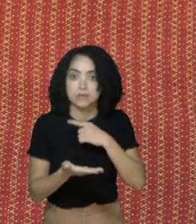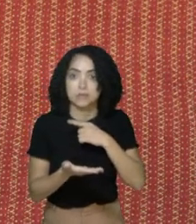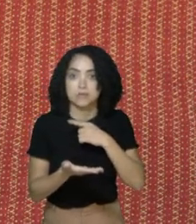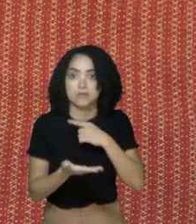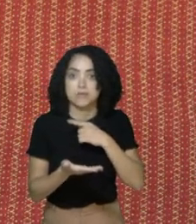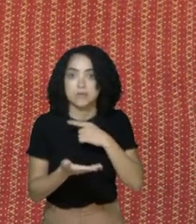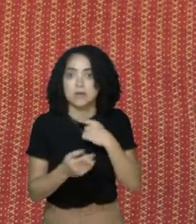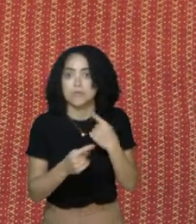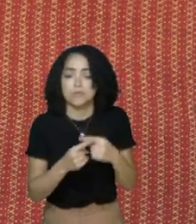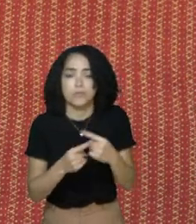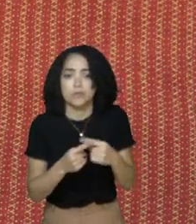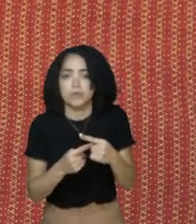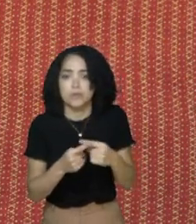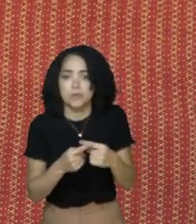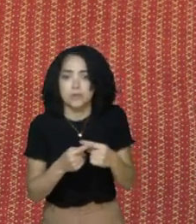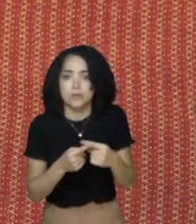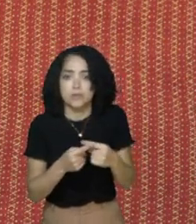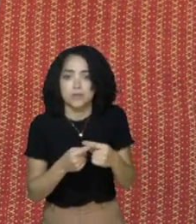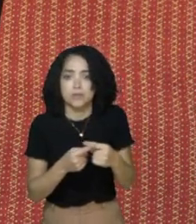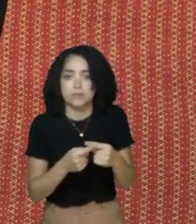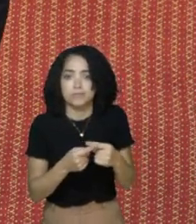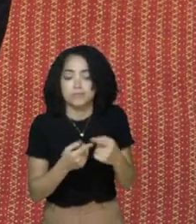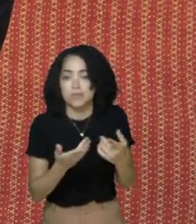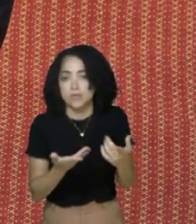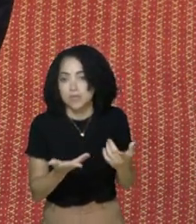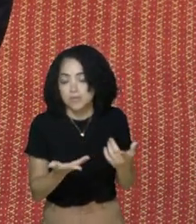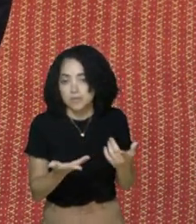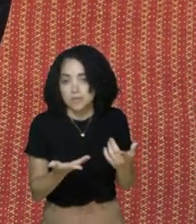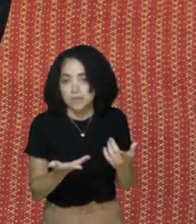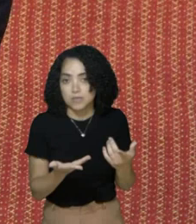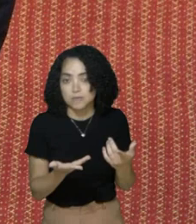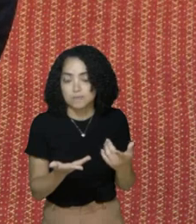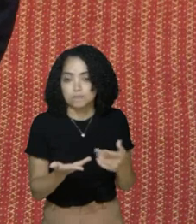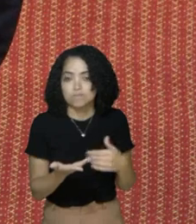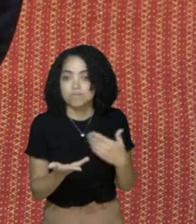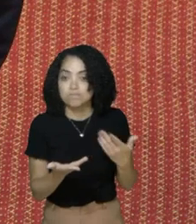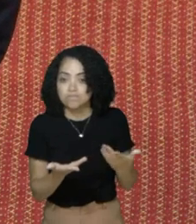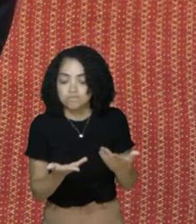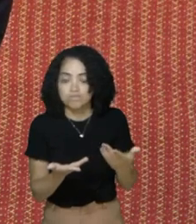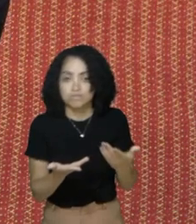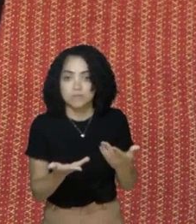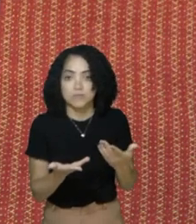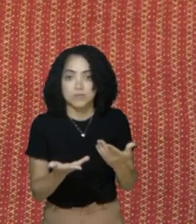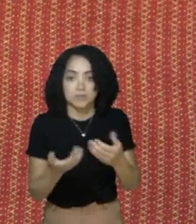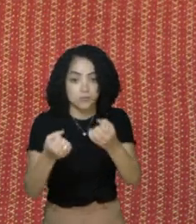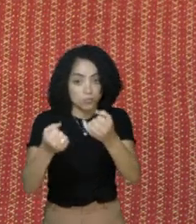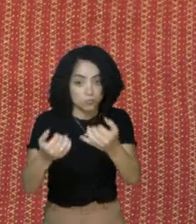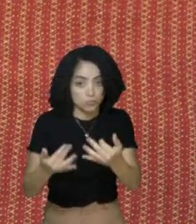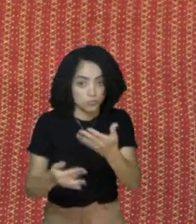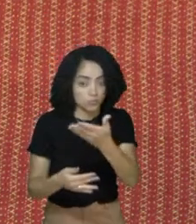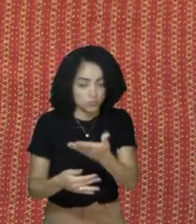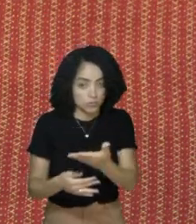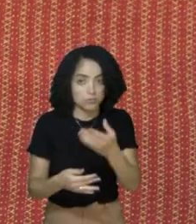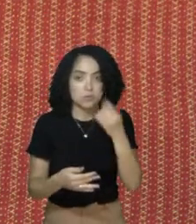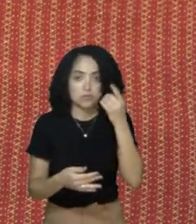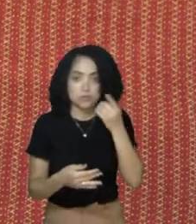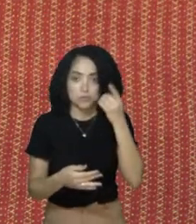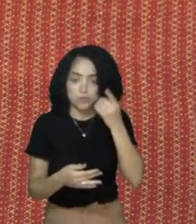porquê esse medicamento, com esse disciplinamento que o